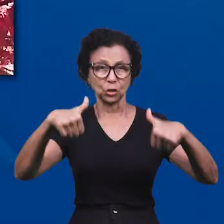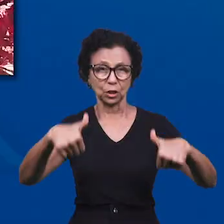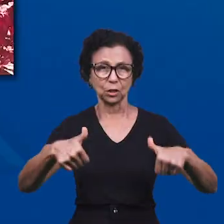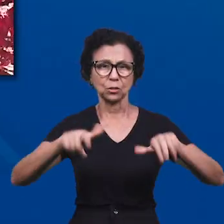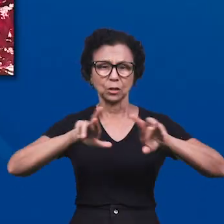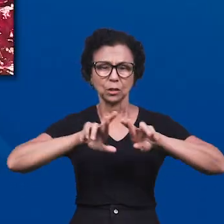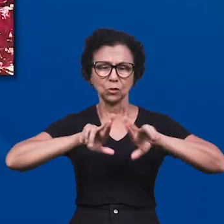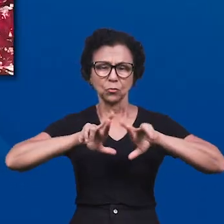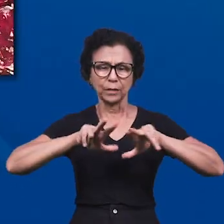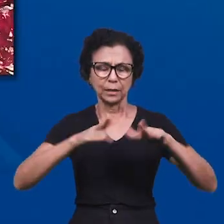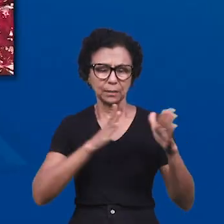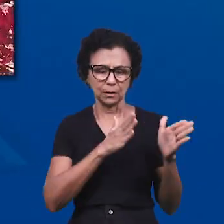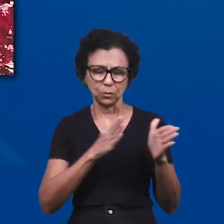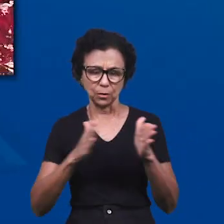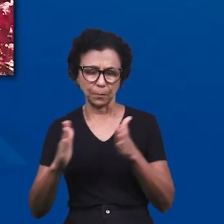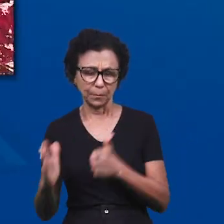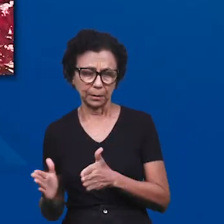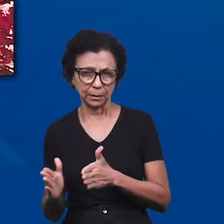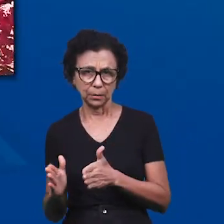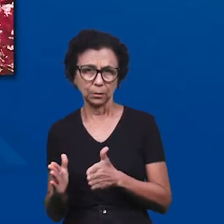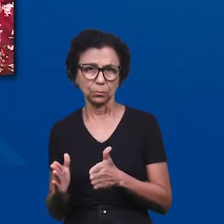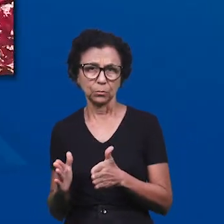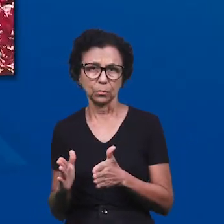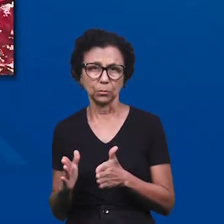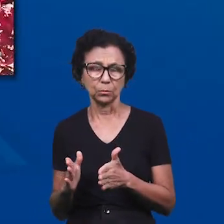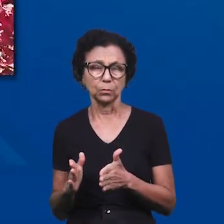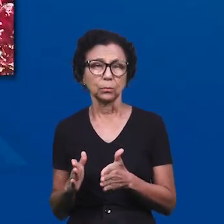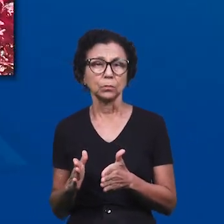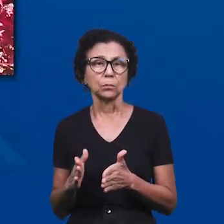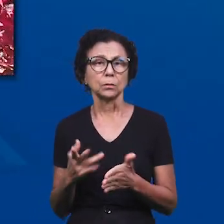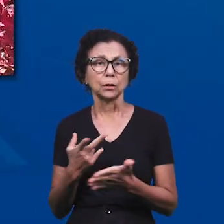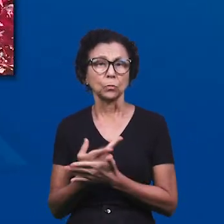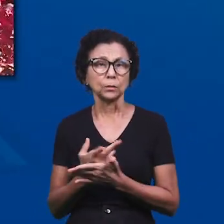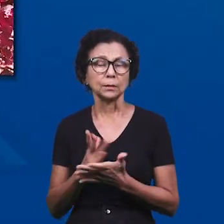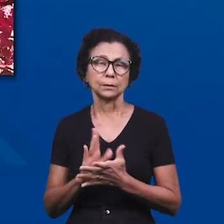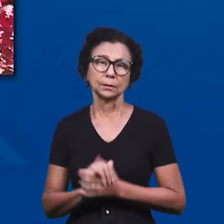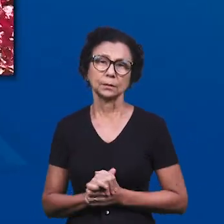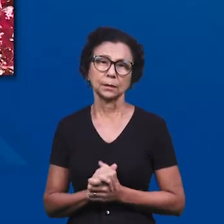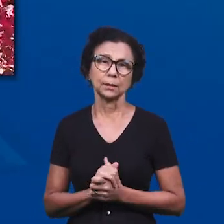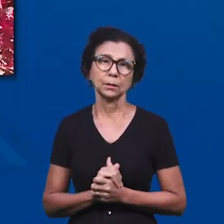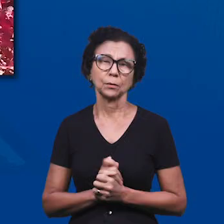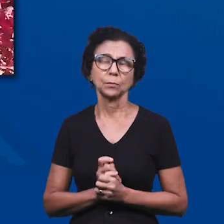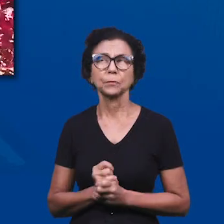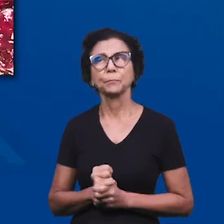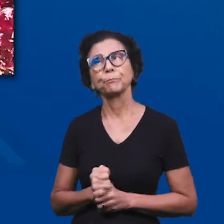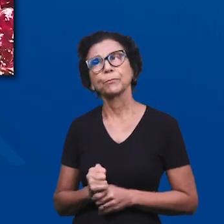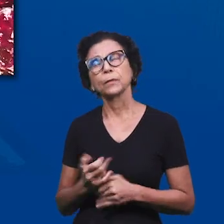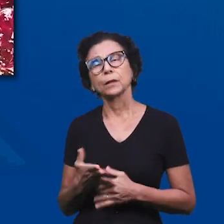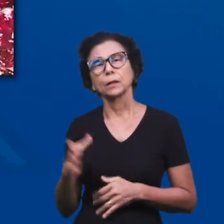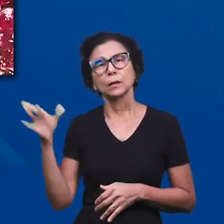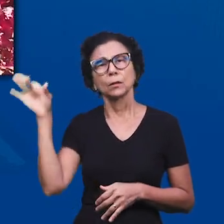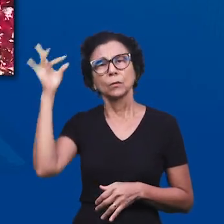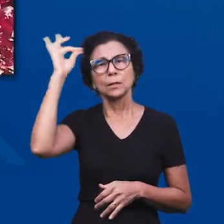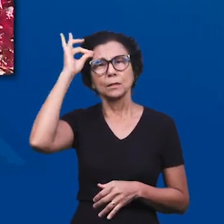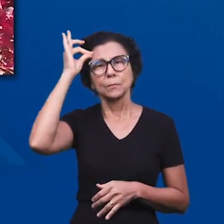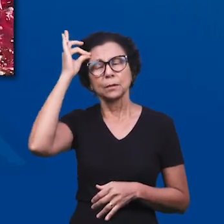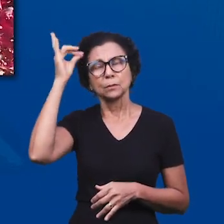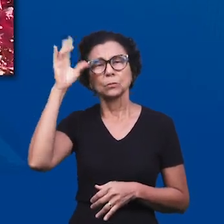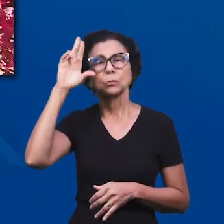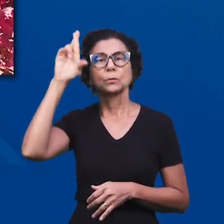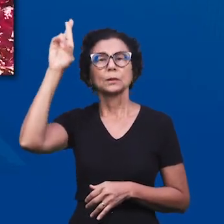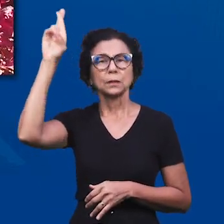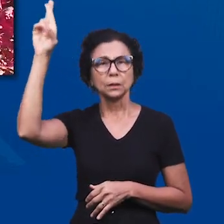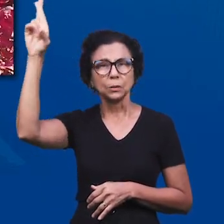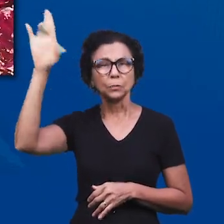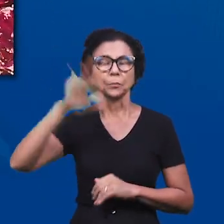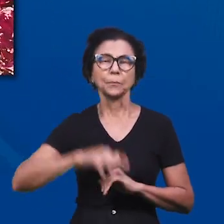do Senhor. No caso de Éfeso, a ênfase estava na operação do Espírito do